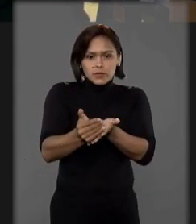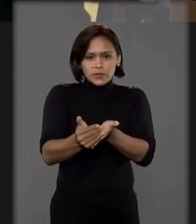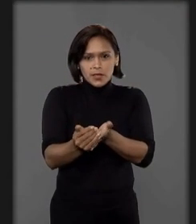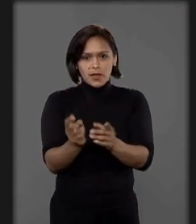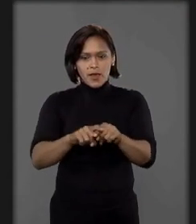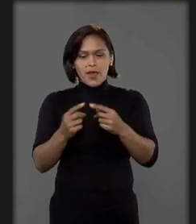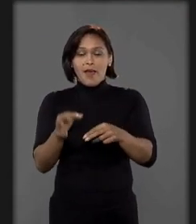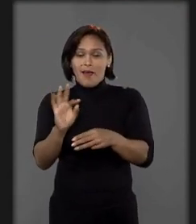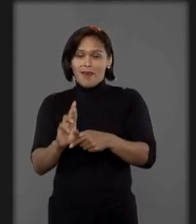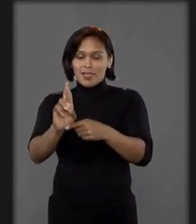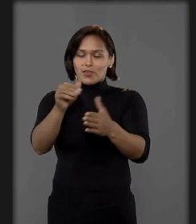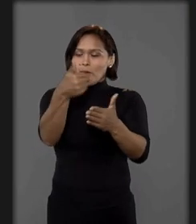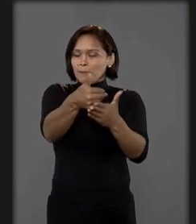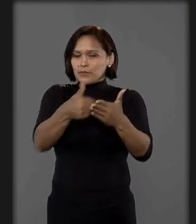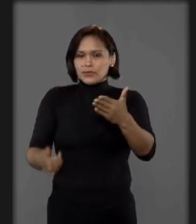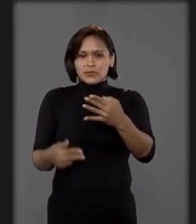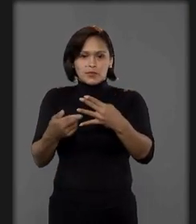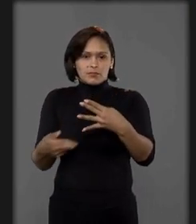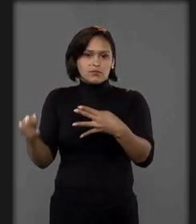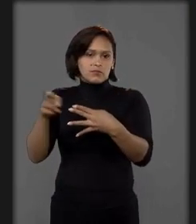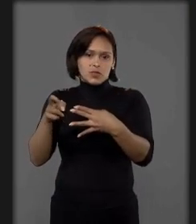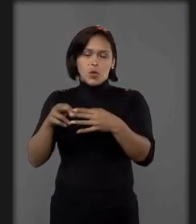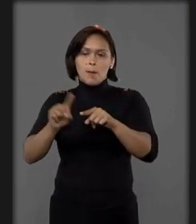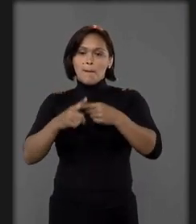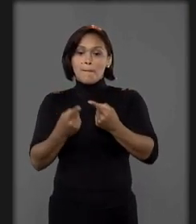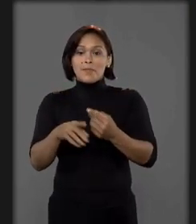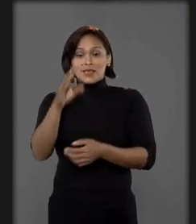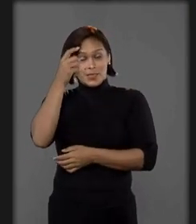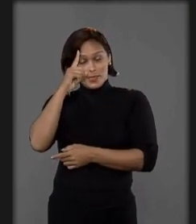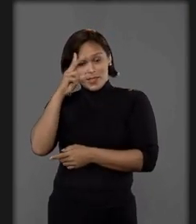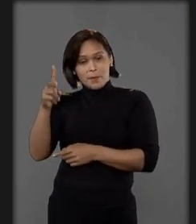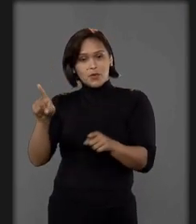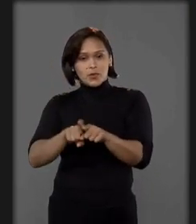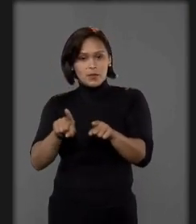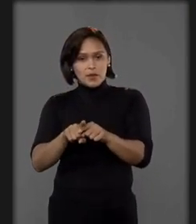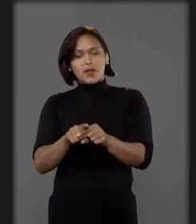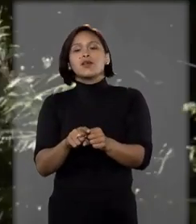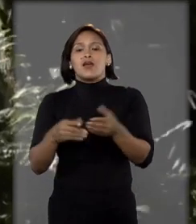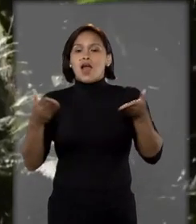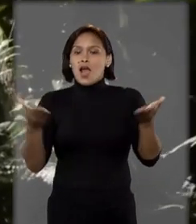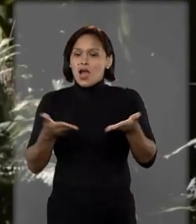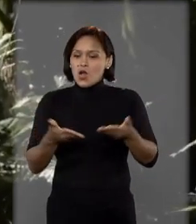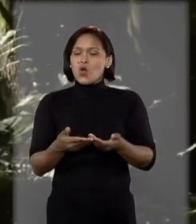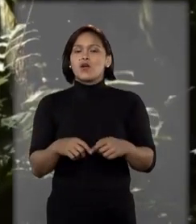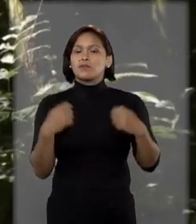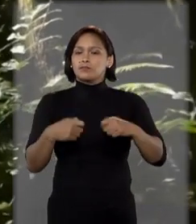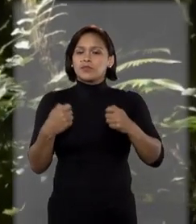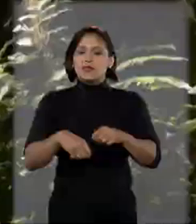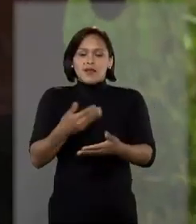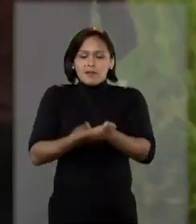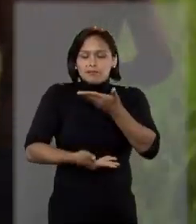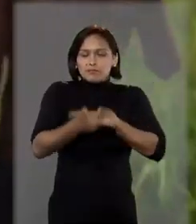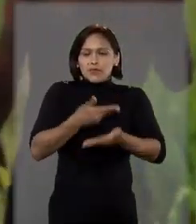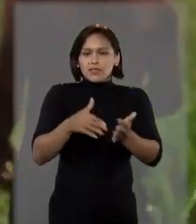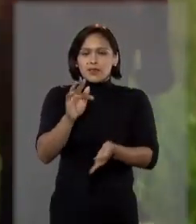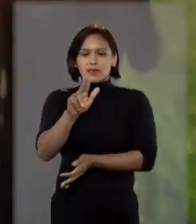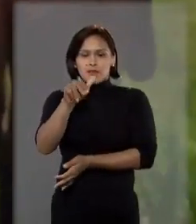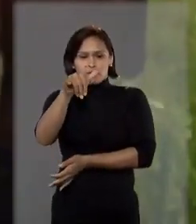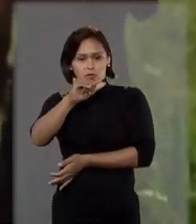princípio. A relatora negou o provimento ao recurso da mãe, mas enfatizou que, a partir de agora, é indispensável a